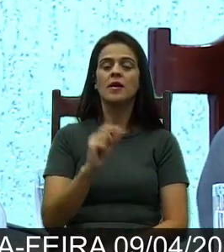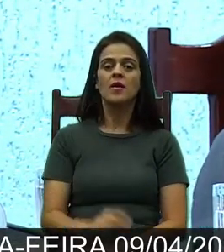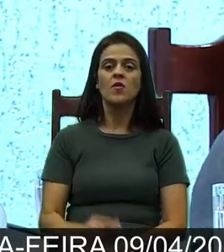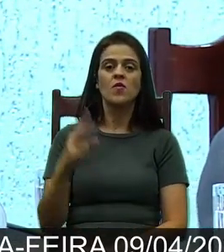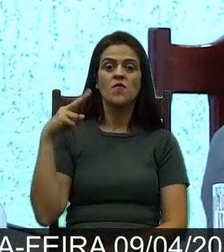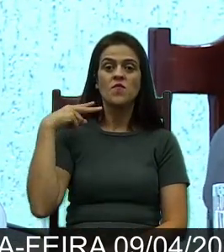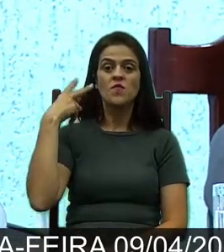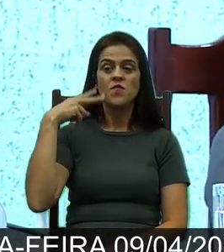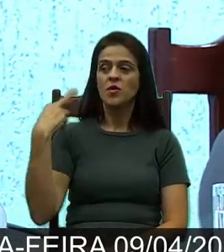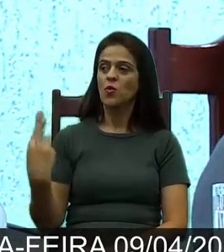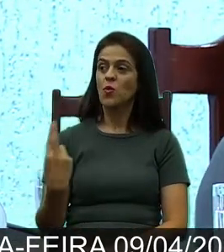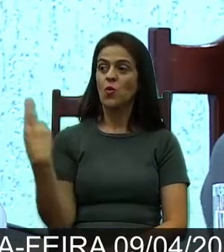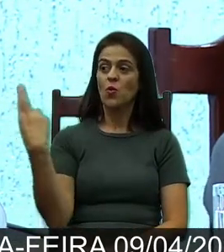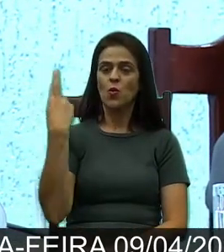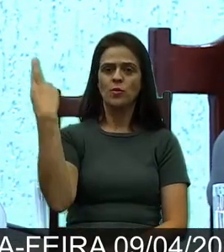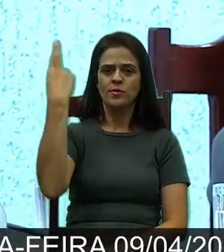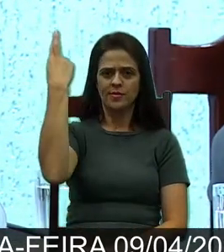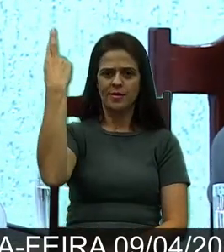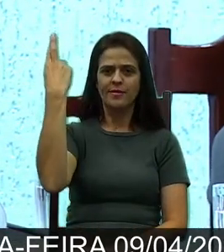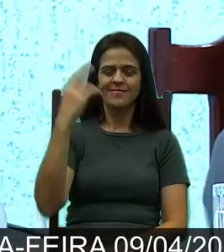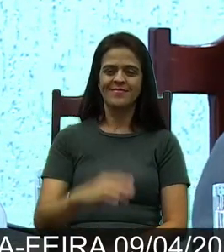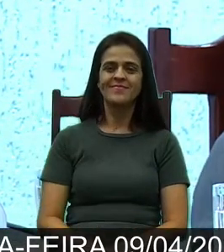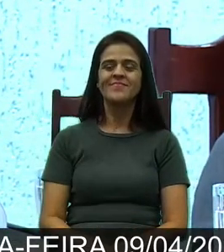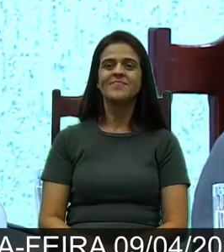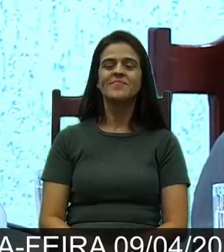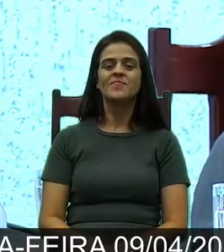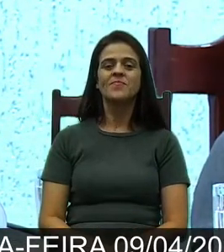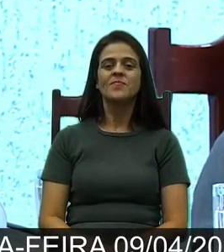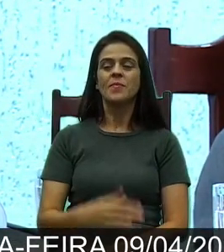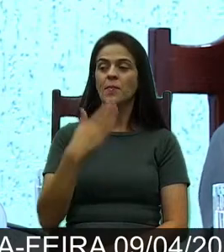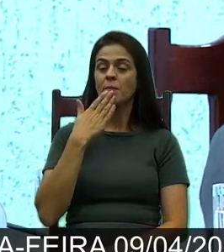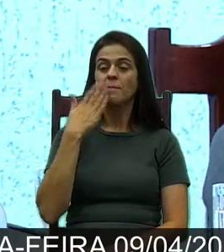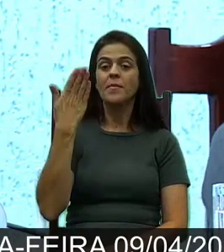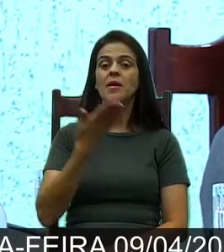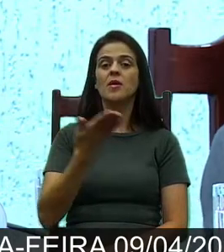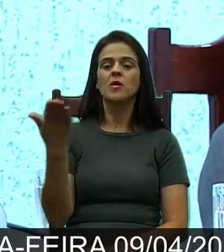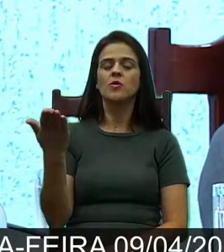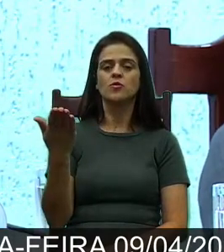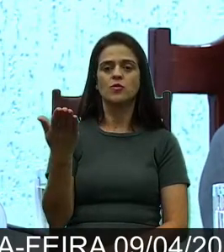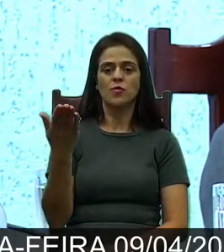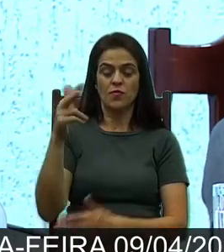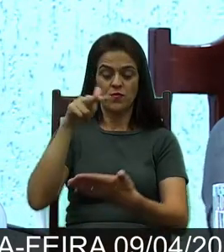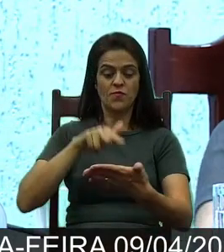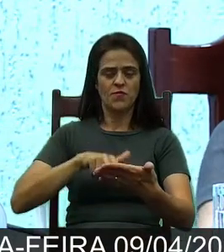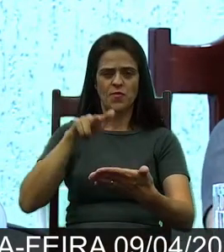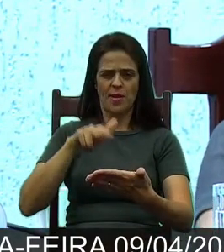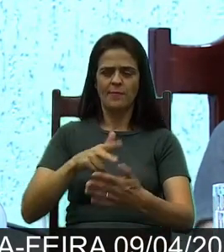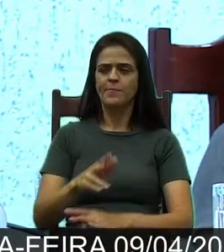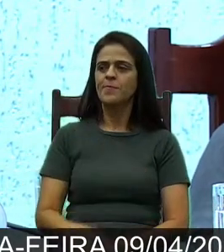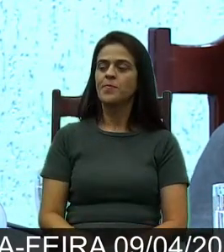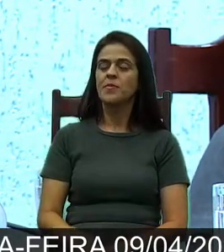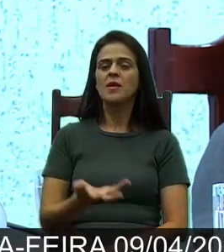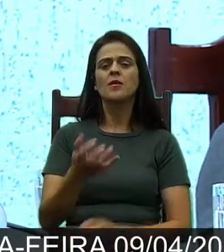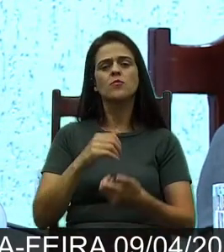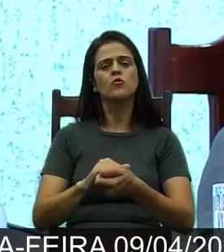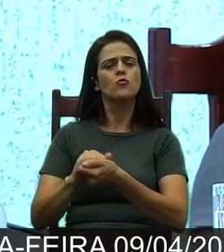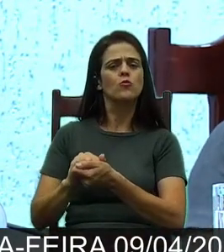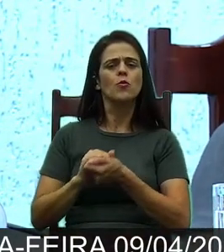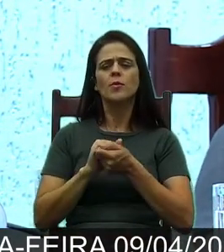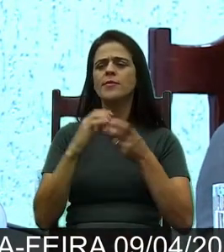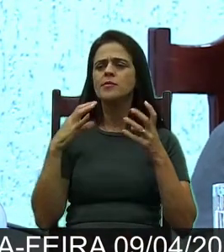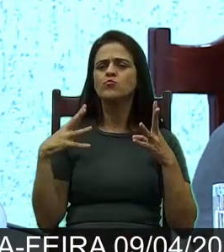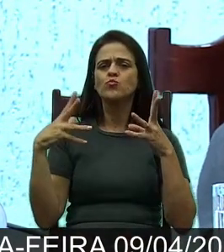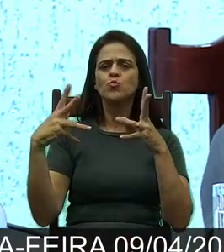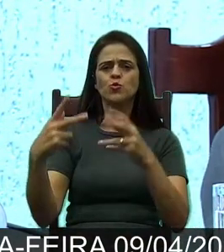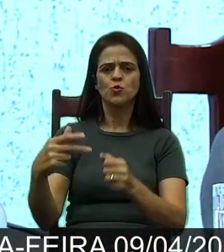vereador Rodrigão, vereador do Republicano. Cordialmente, senhor presidente, cumprimento Vossa Excelência servindo-me do